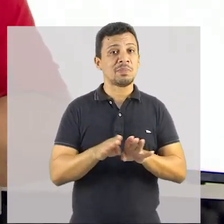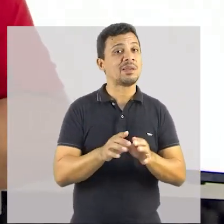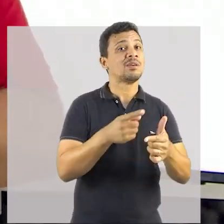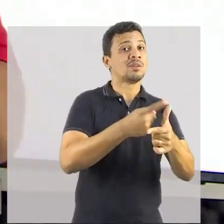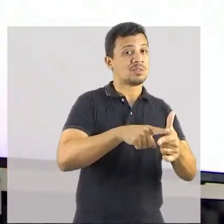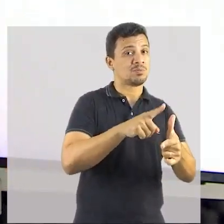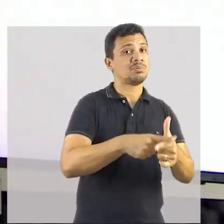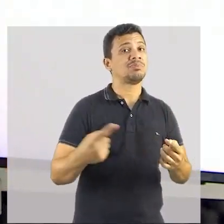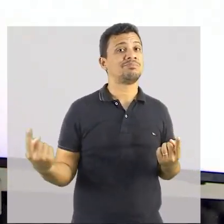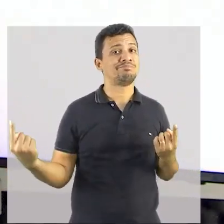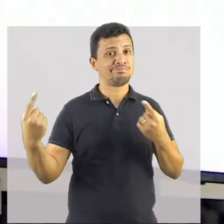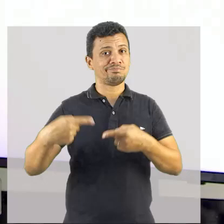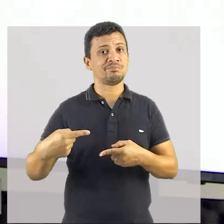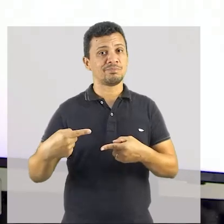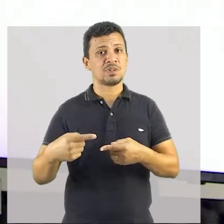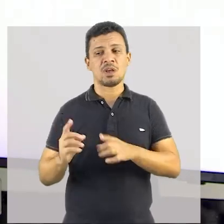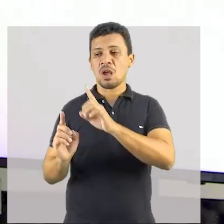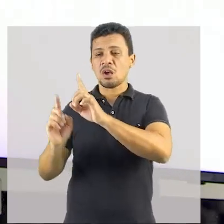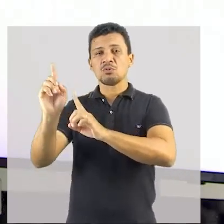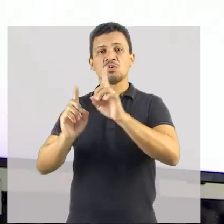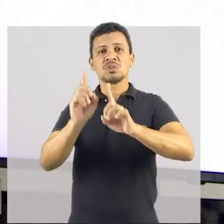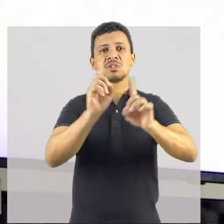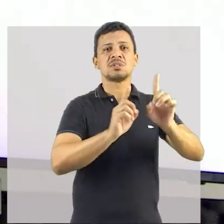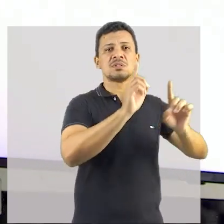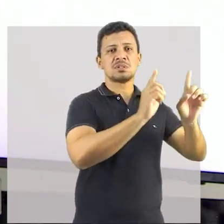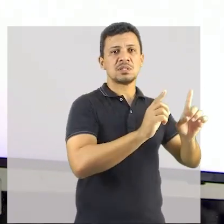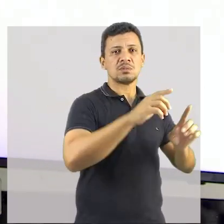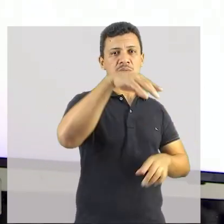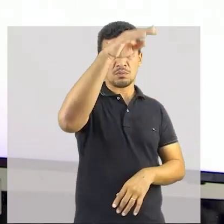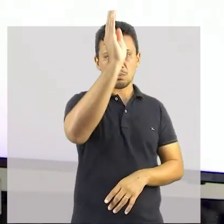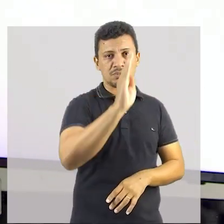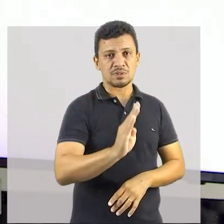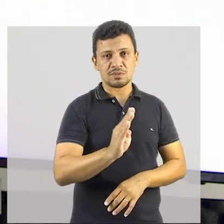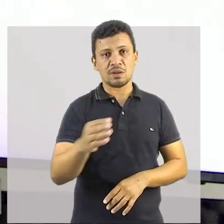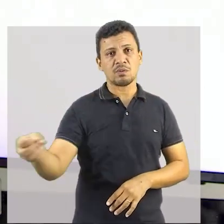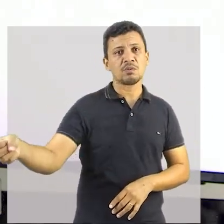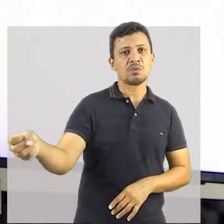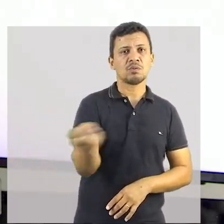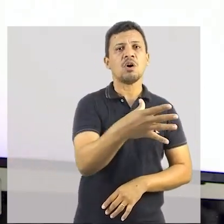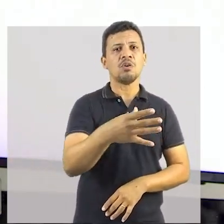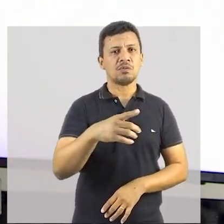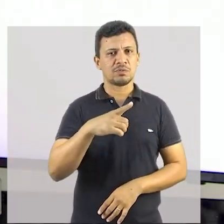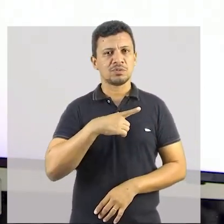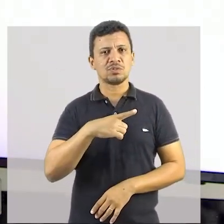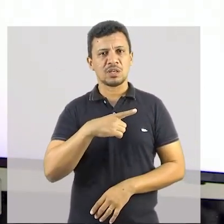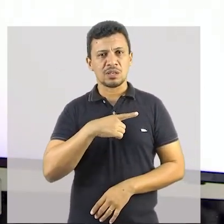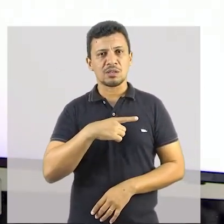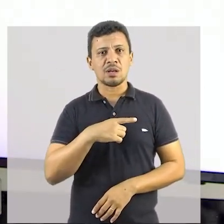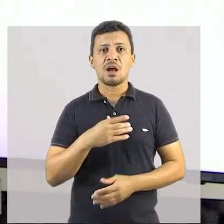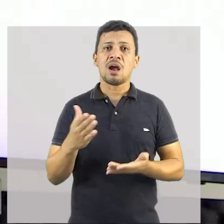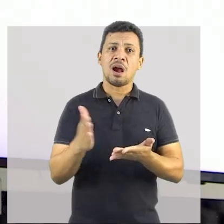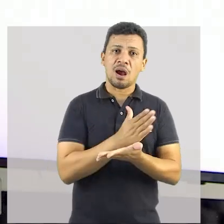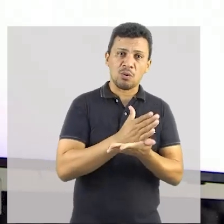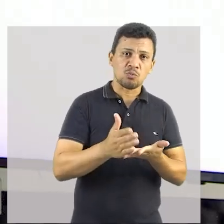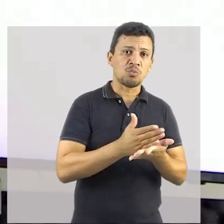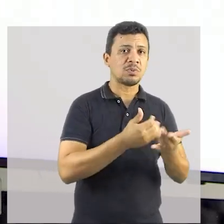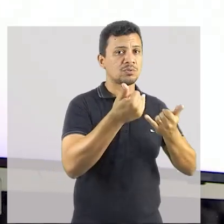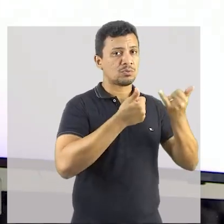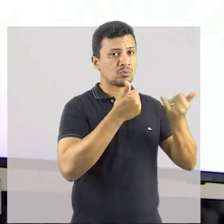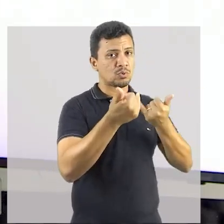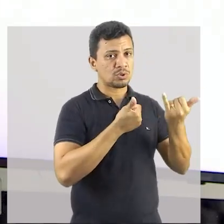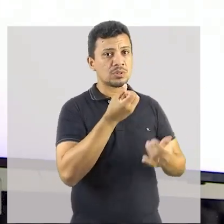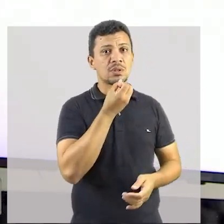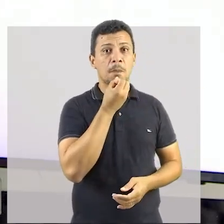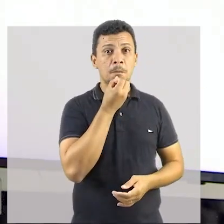desafios. E o censo demográfico brasileiro trouxe várias inovações. Trouxe muita notícia boa e,